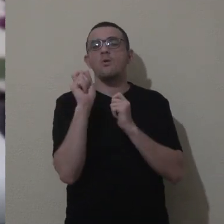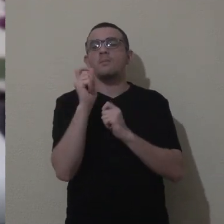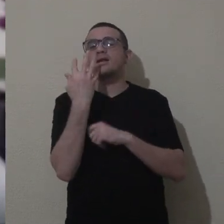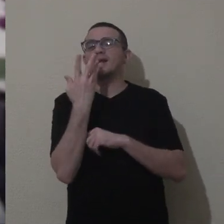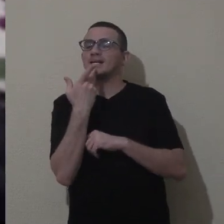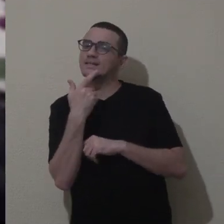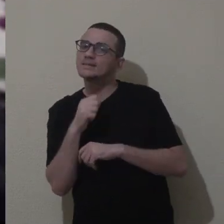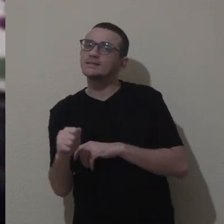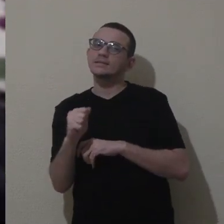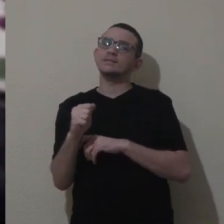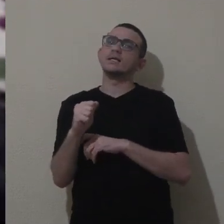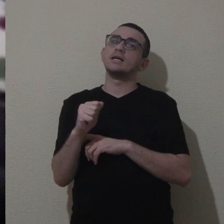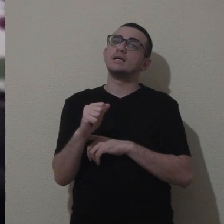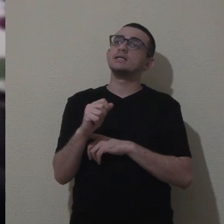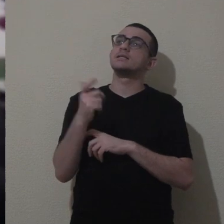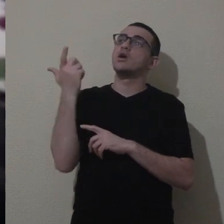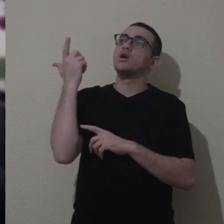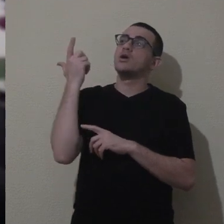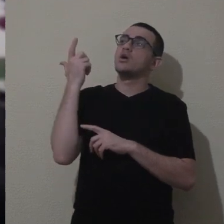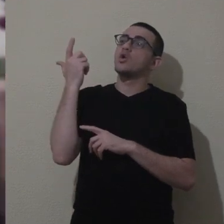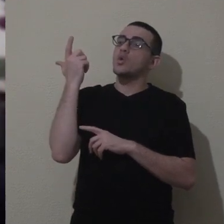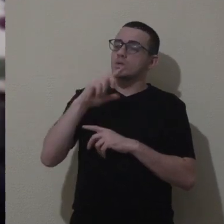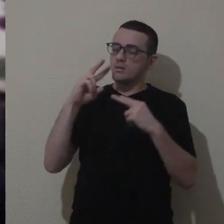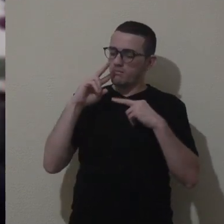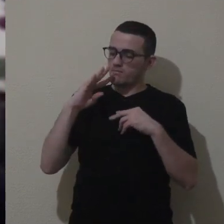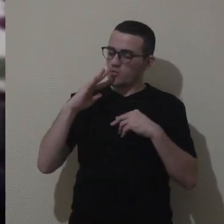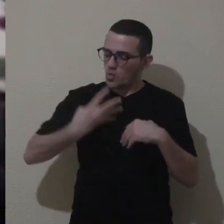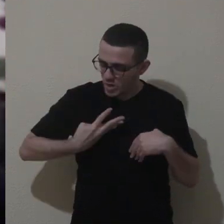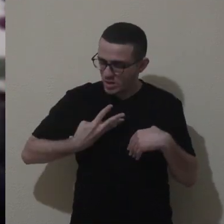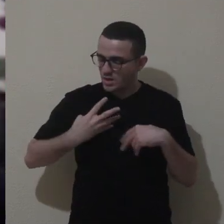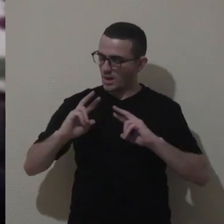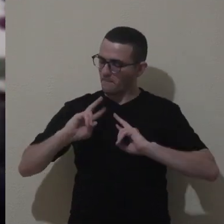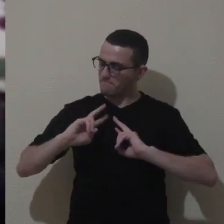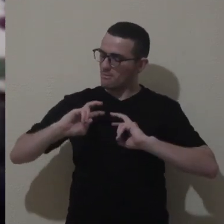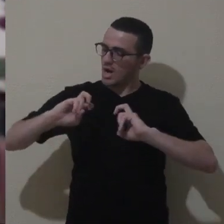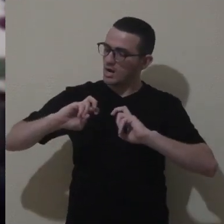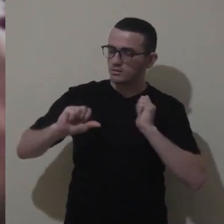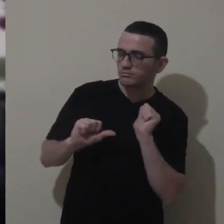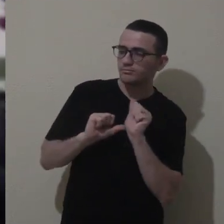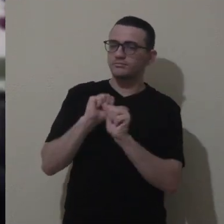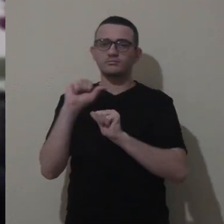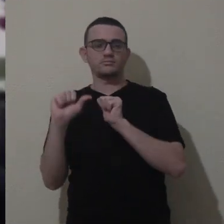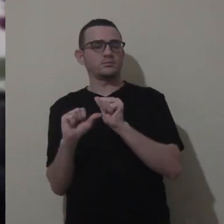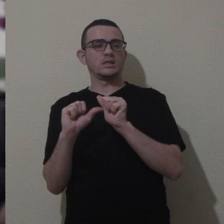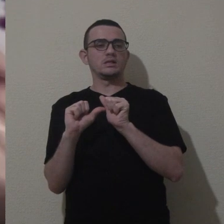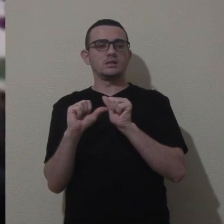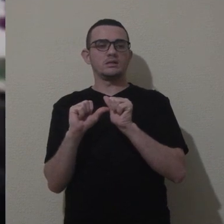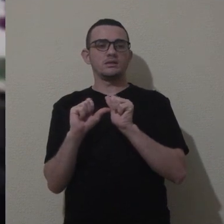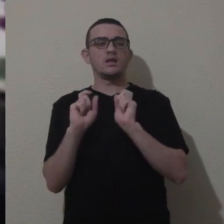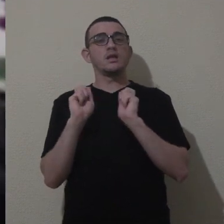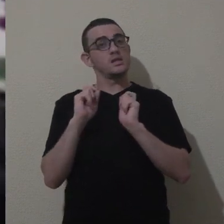para que a criança note que ela está mudando. Ela está mudando. Tá?